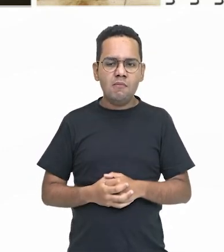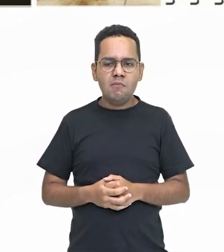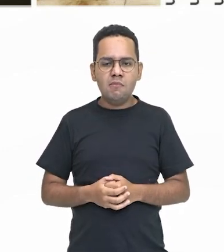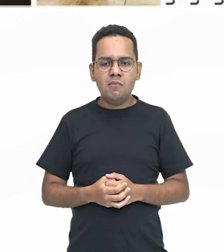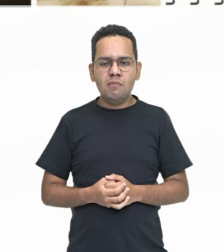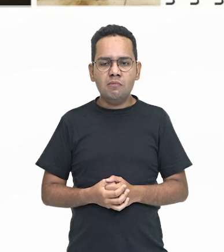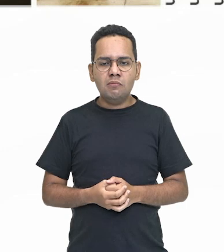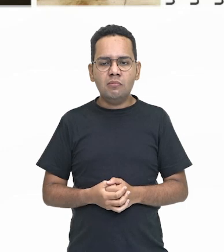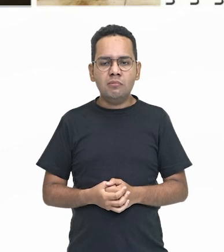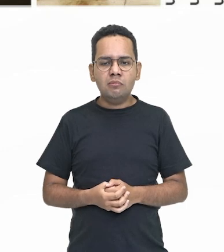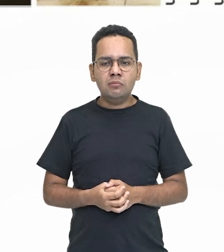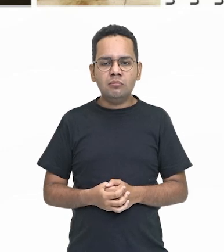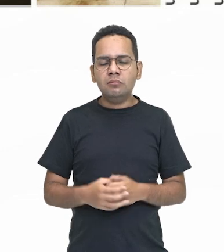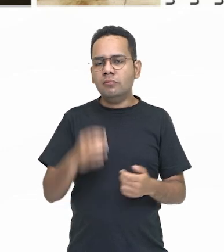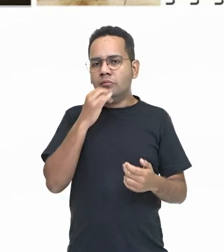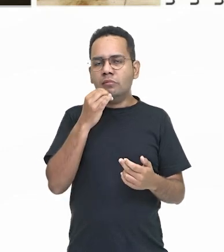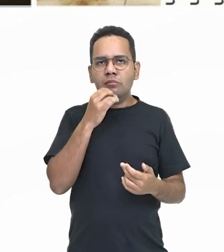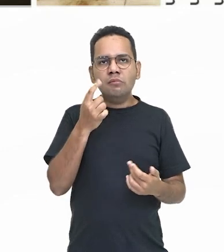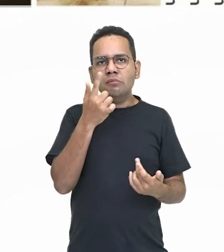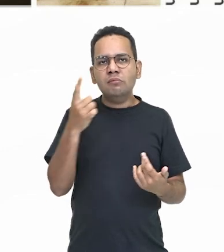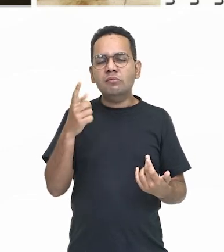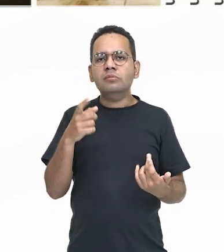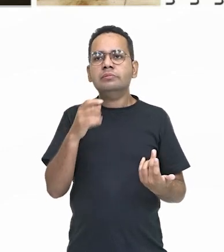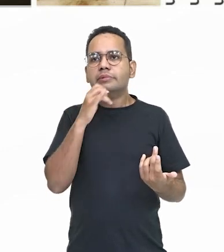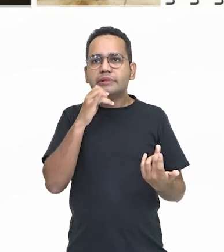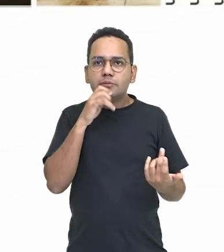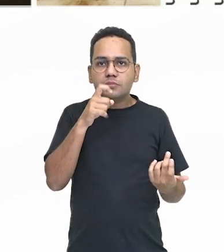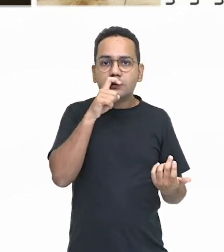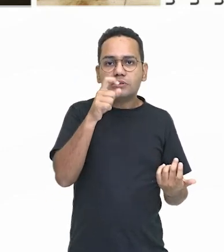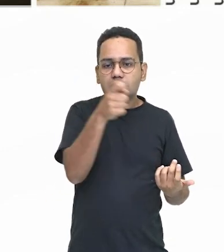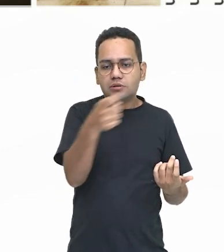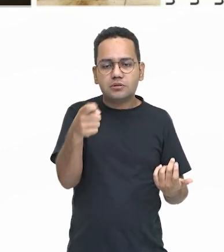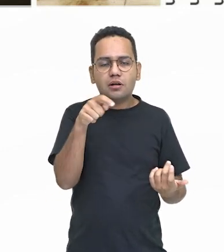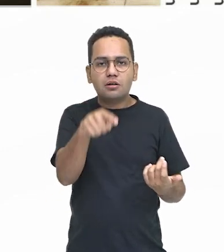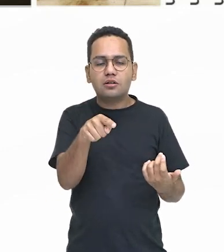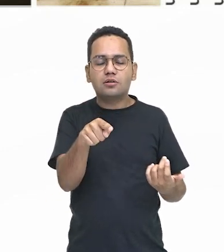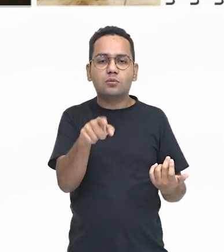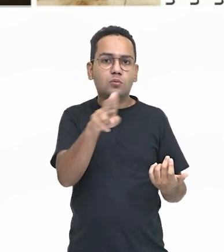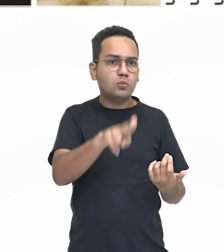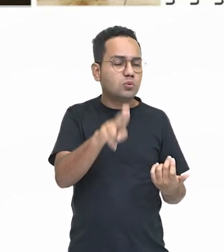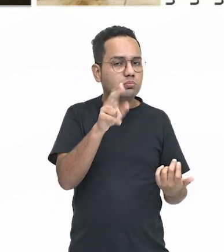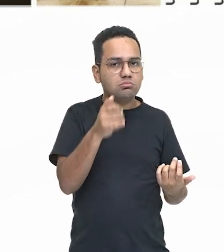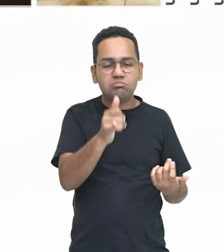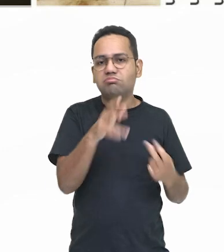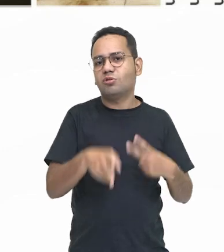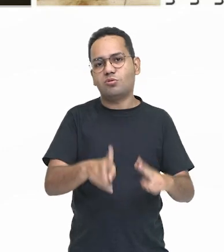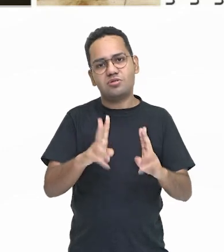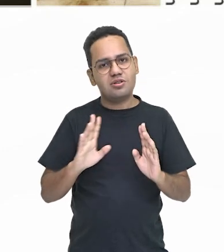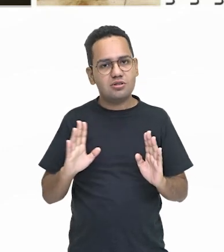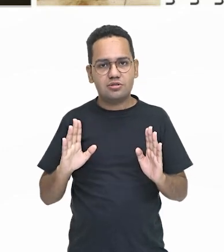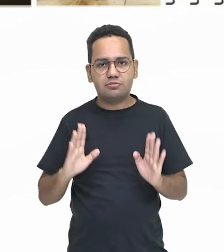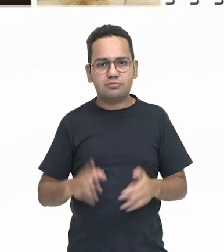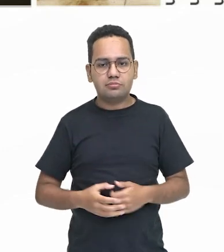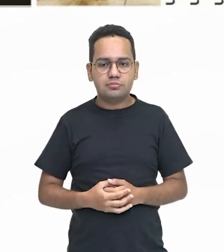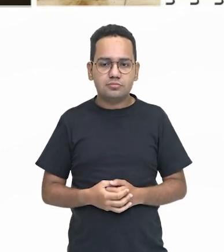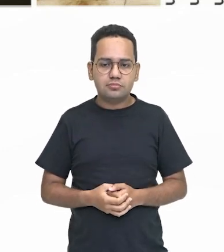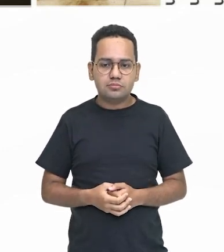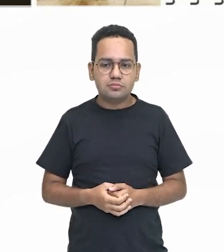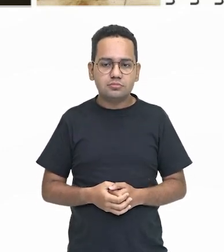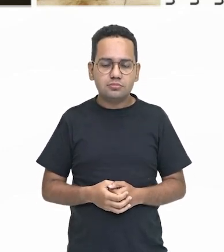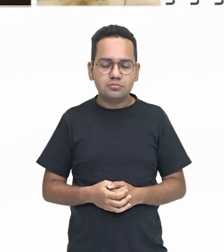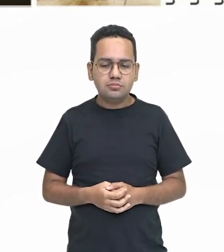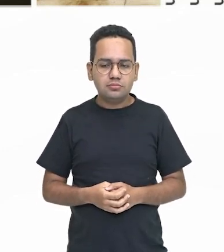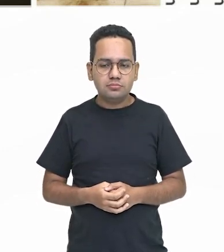por exemplo, que são ligados 24 horas na nossa casa, como a geladeira, por exemplo. Ela está sempre ligada, está sempre na